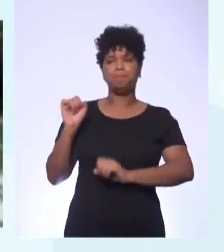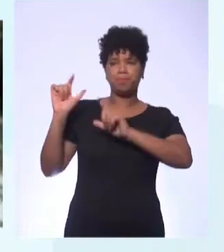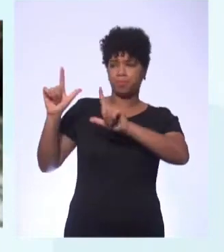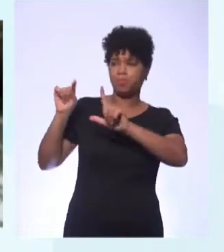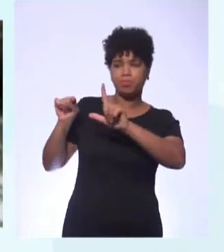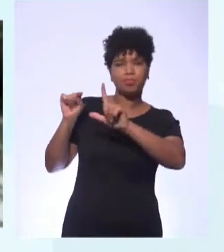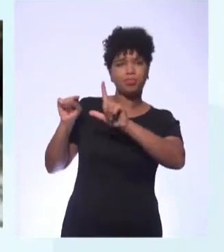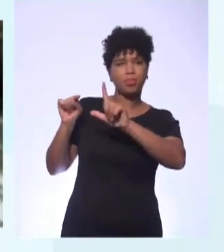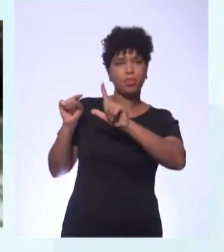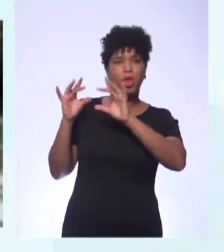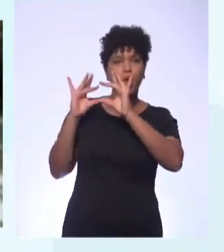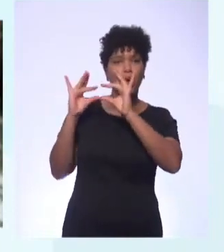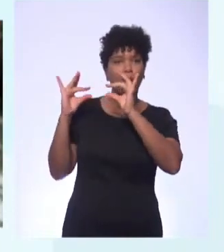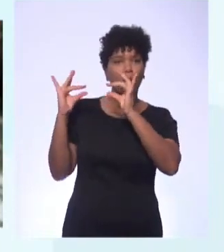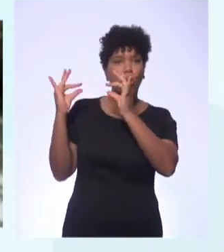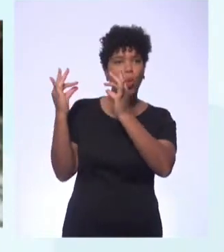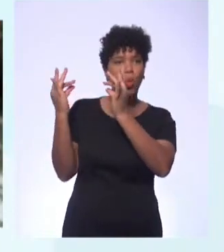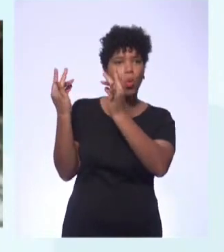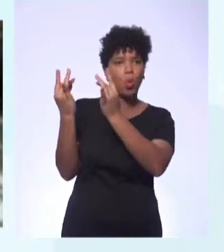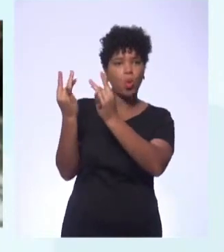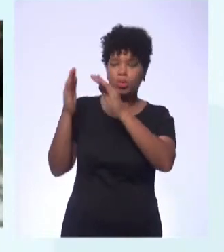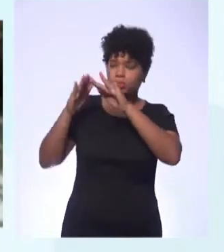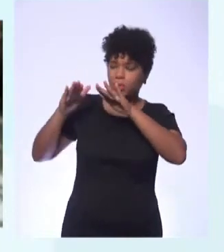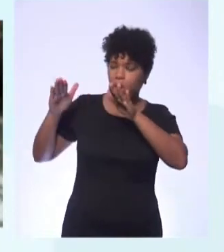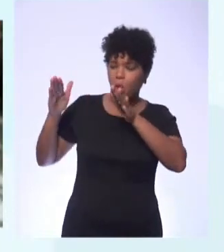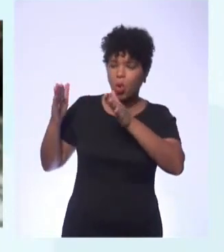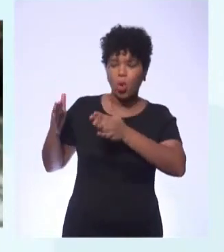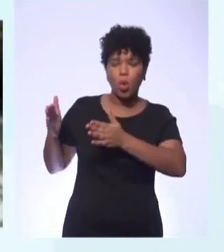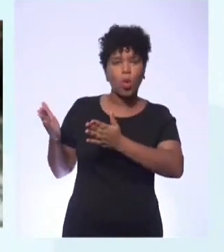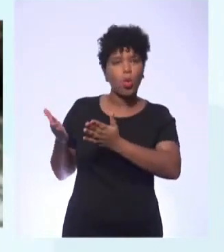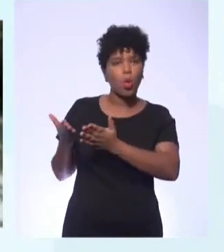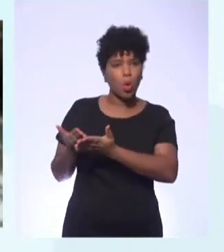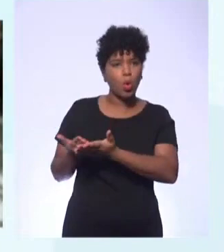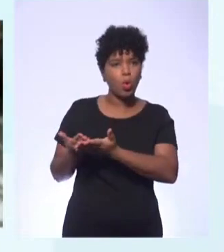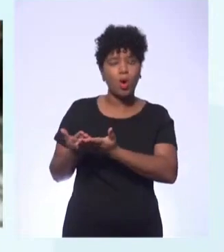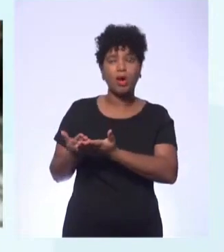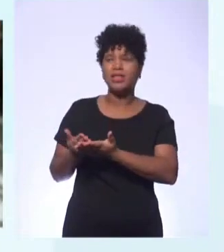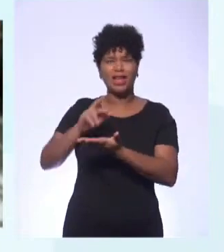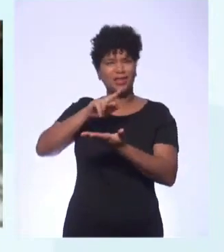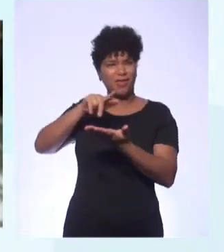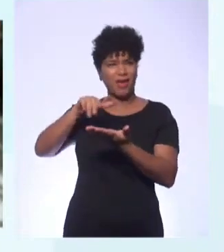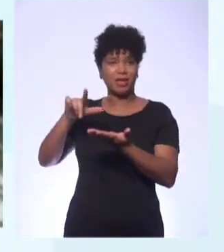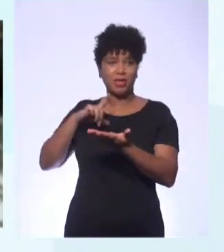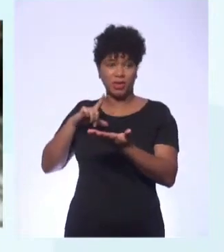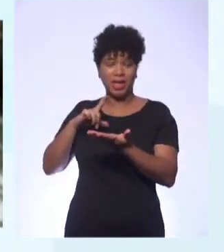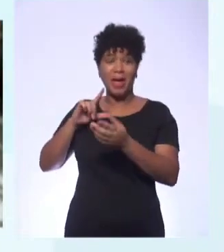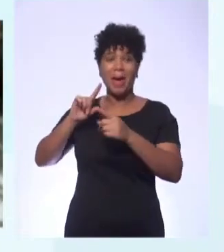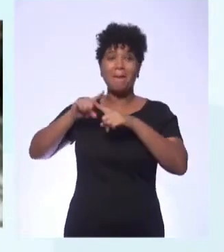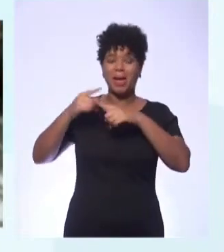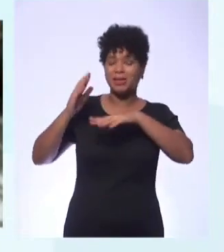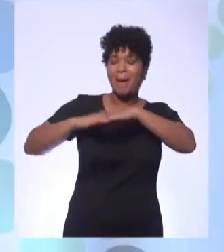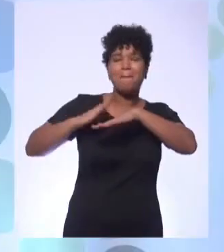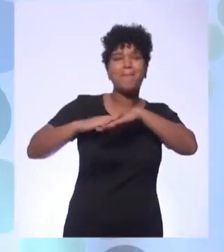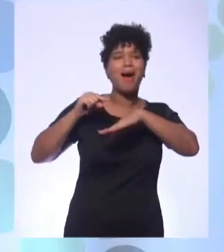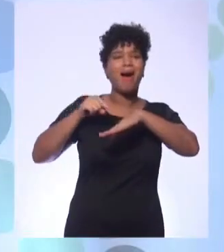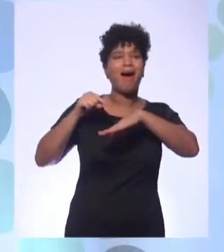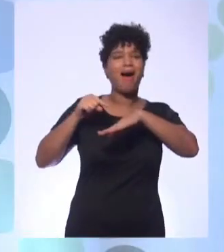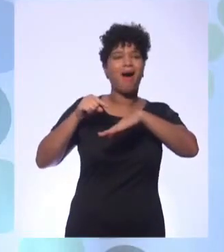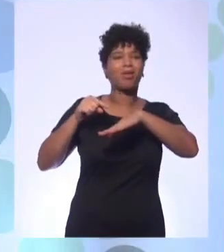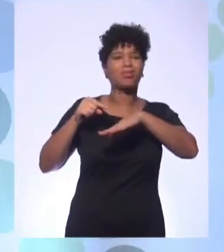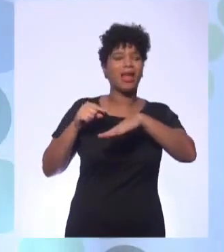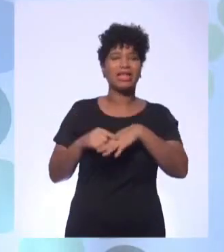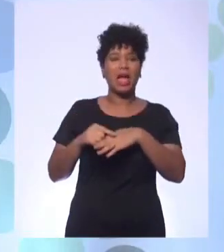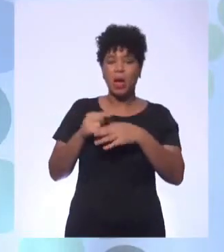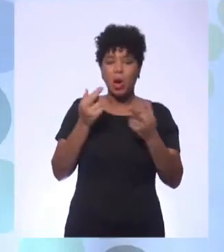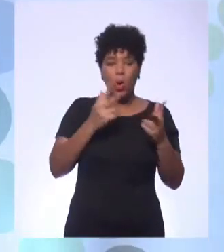série de vasos, né, parecidos com esse, mas um nunca vai ser igual ao outro. Por quê? Porque foi manufaturado. Toda vez que você faz uma coisa à